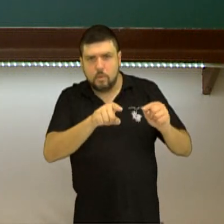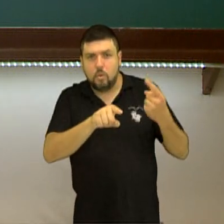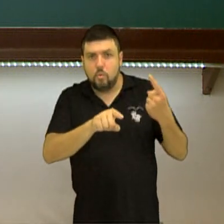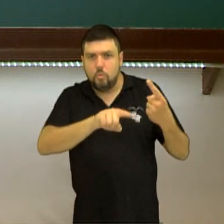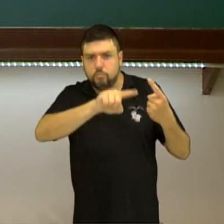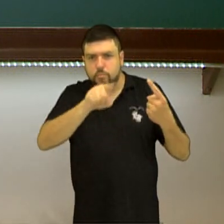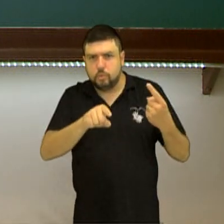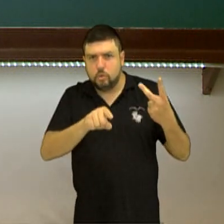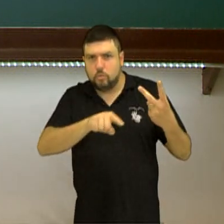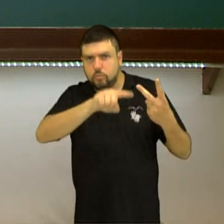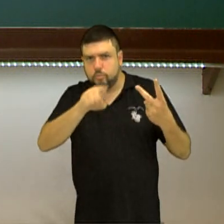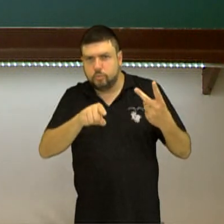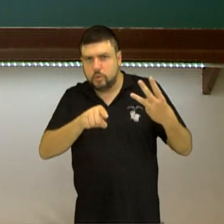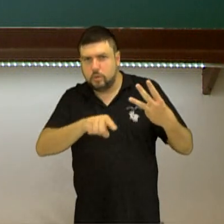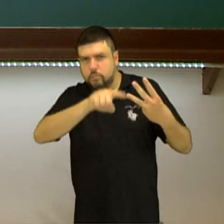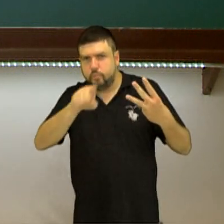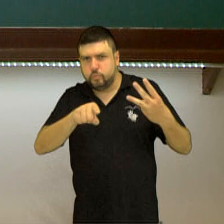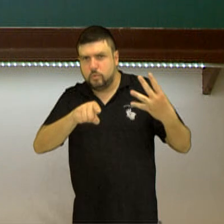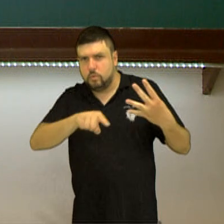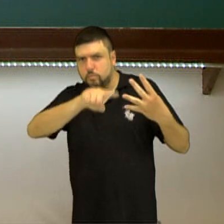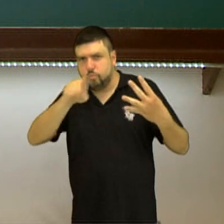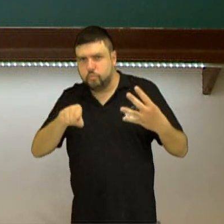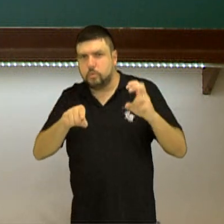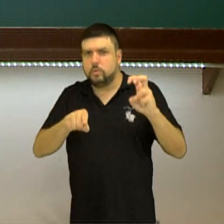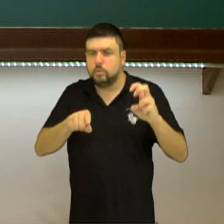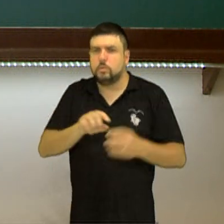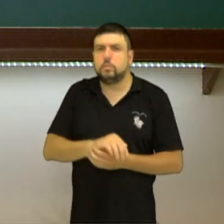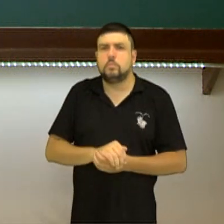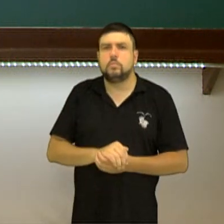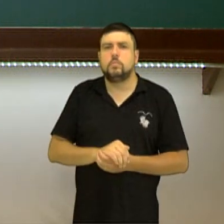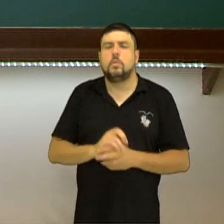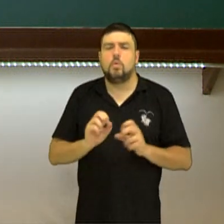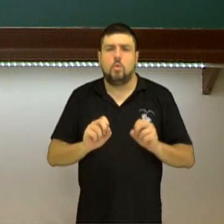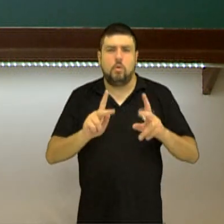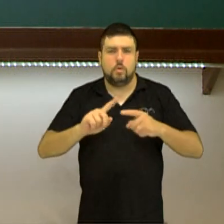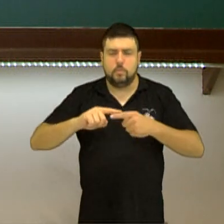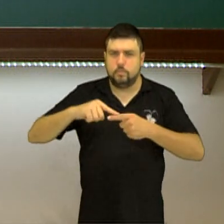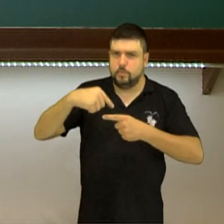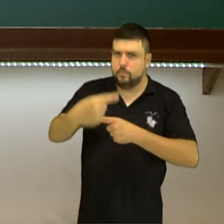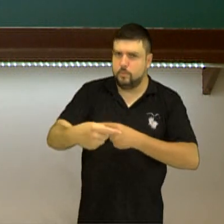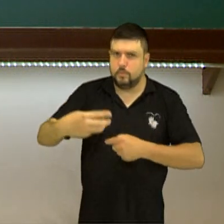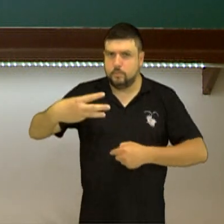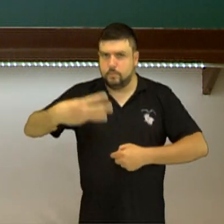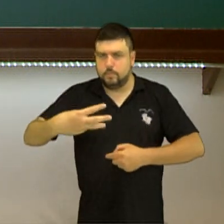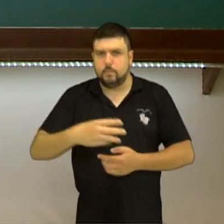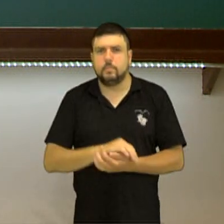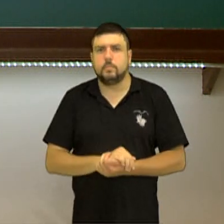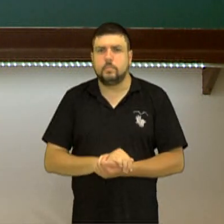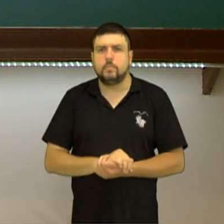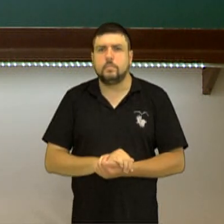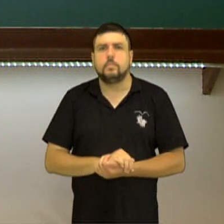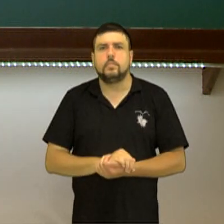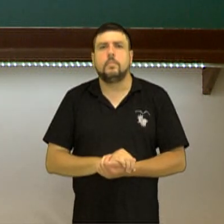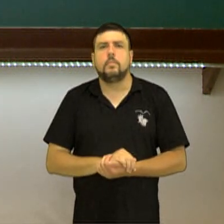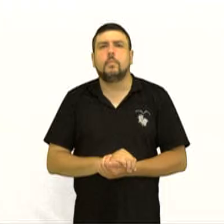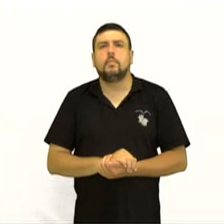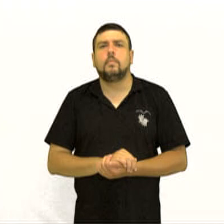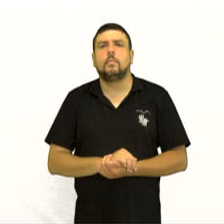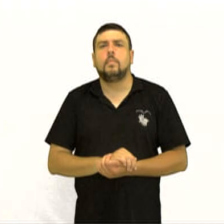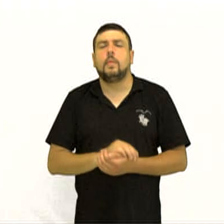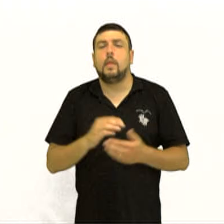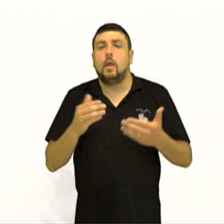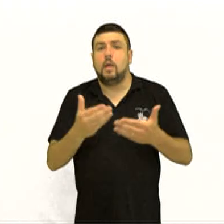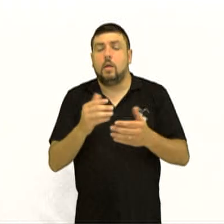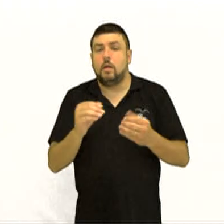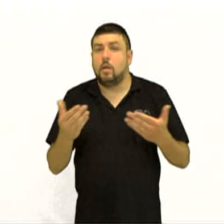3. Acrescente a potência 10 que está lá oculta normalmente, que é a potência 10 da classe da unidade.